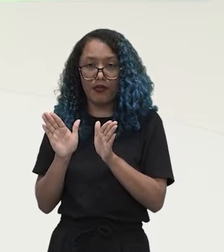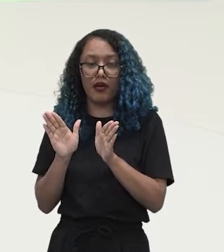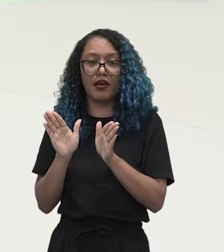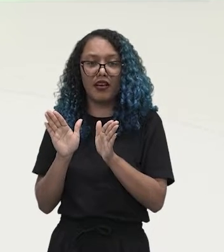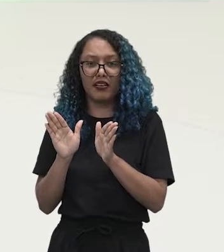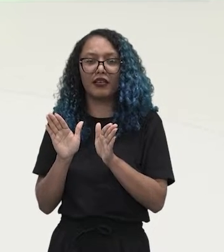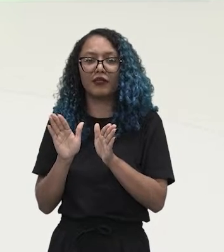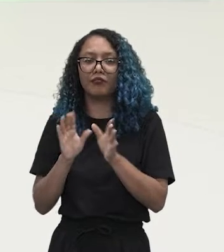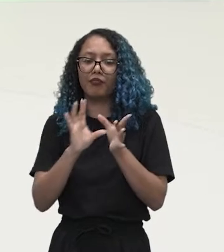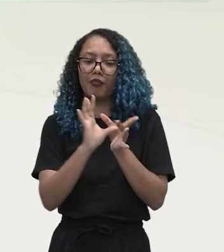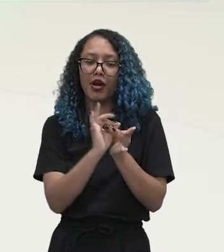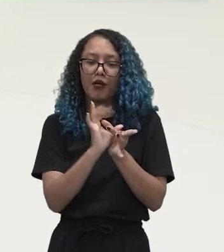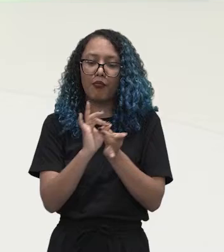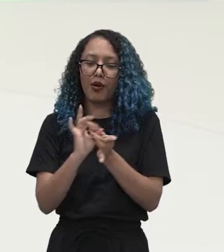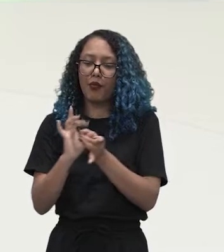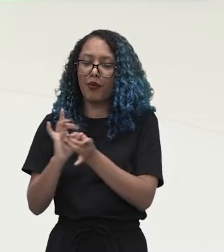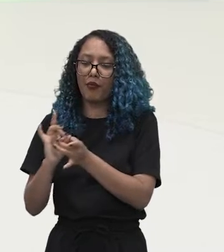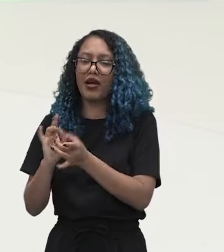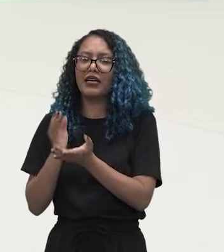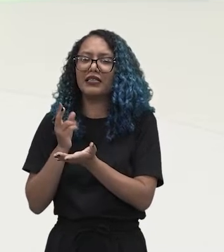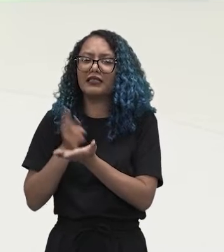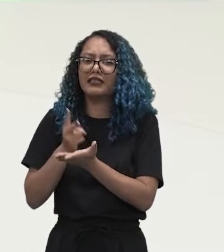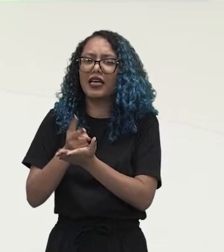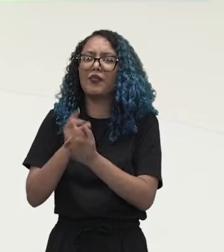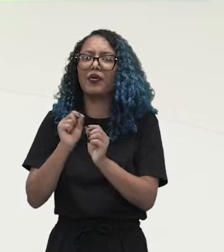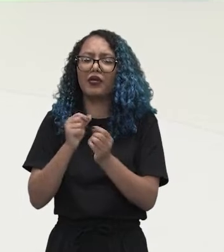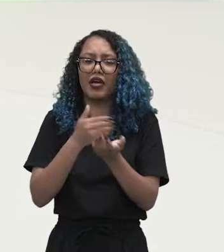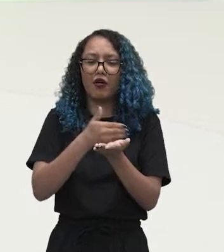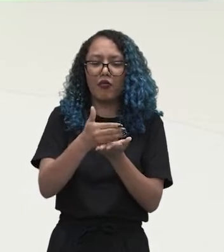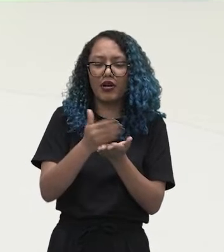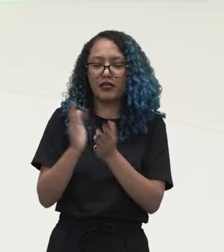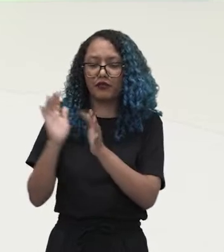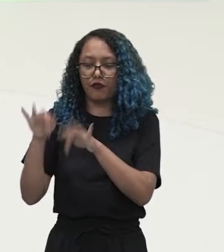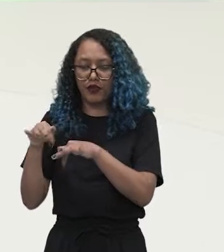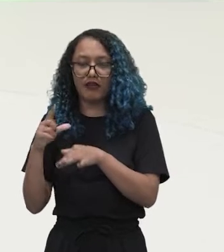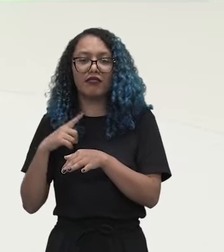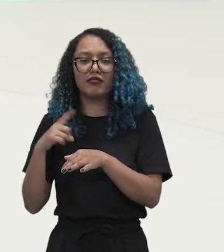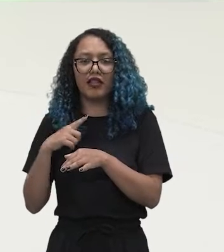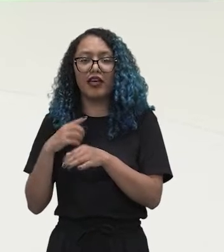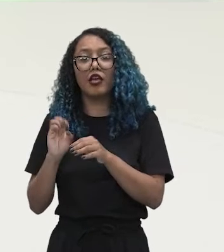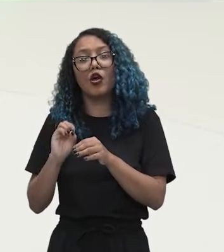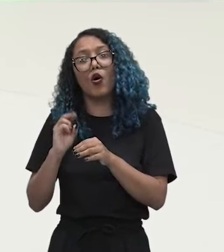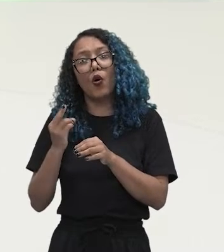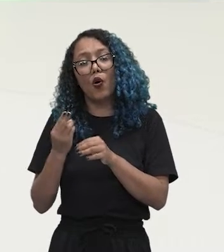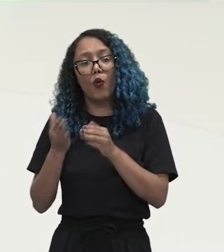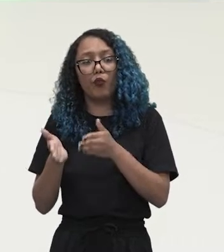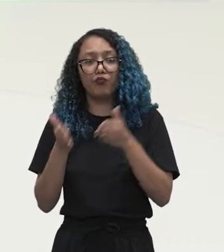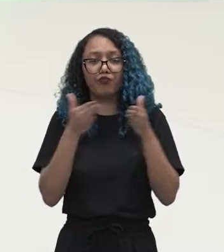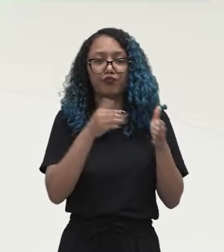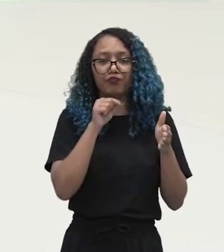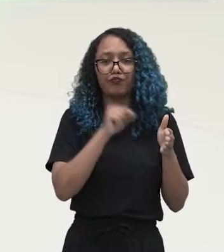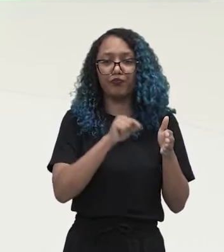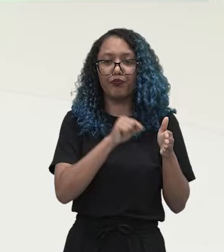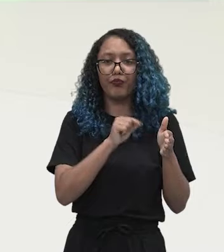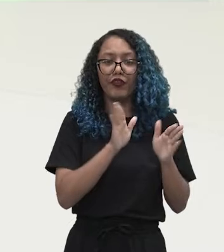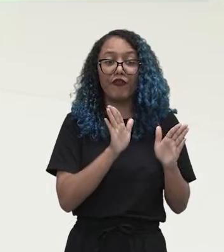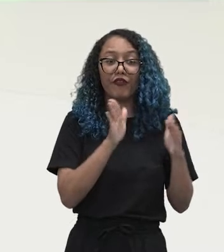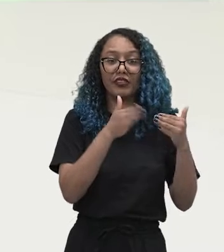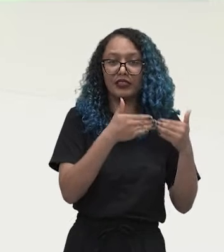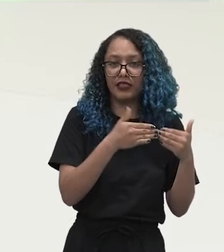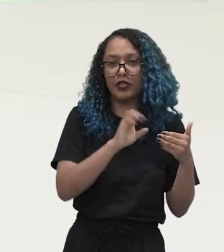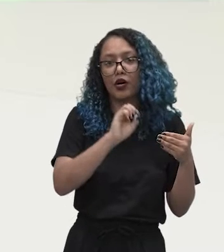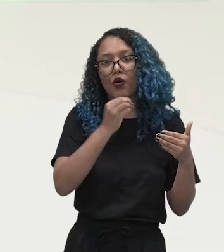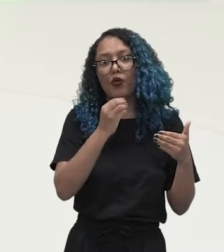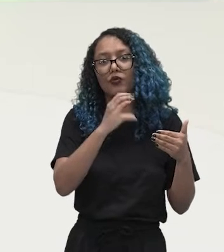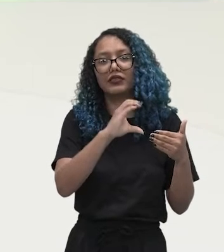se ligando, sempre tendo extremidades, ou a cadeia pode ser fechada ou cíclica,